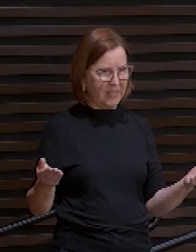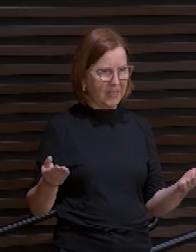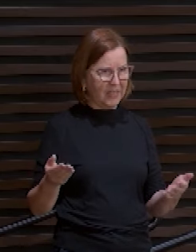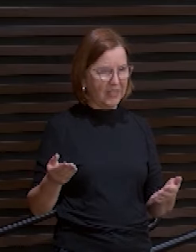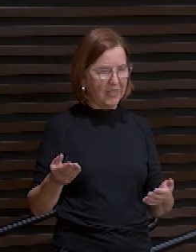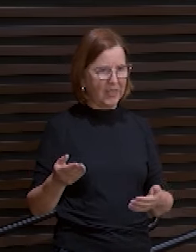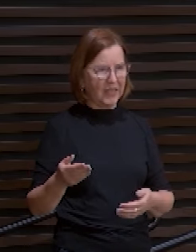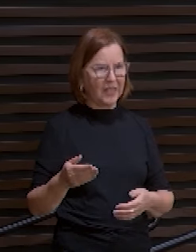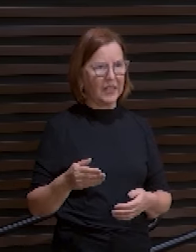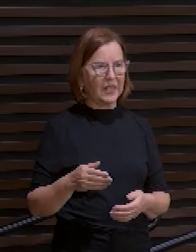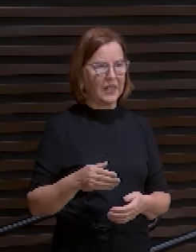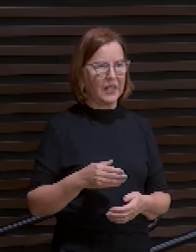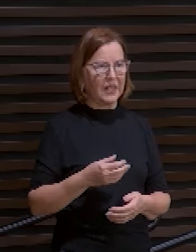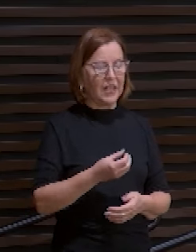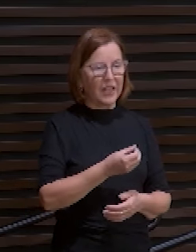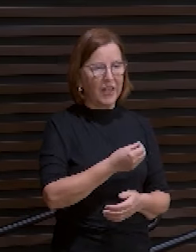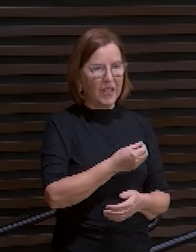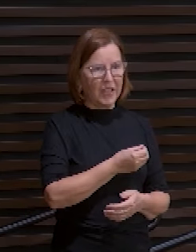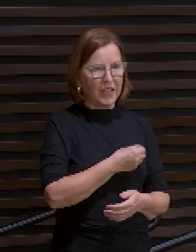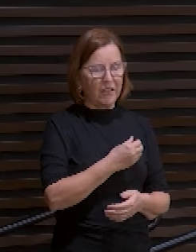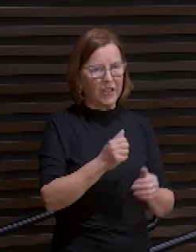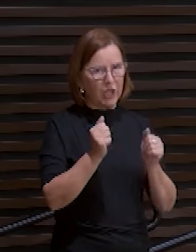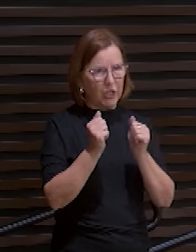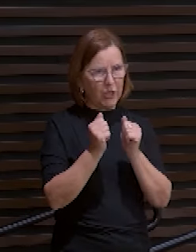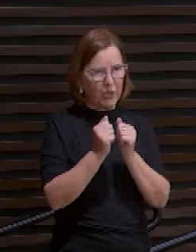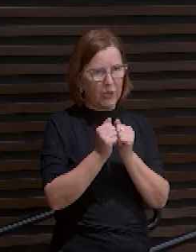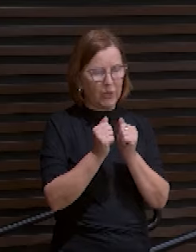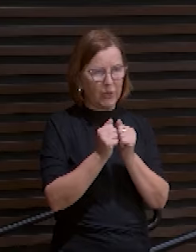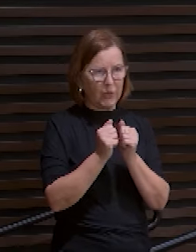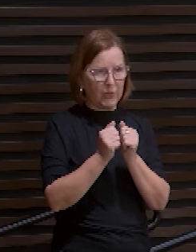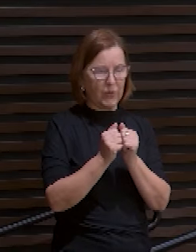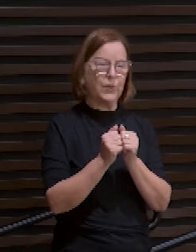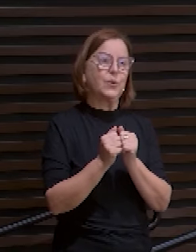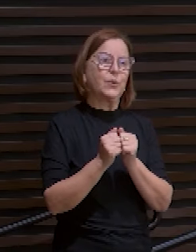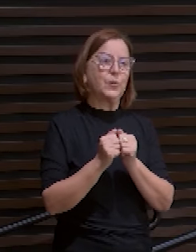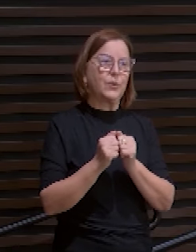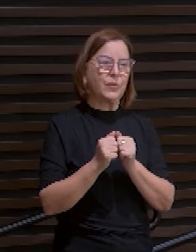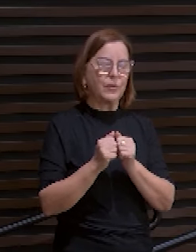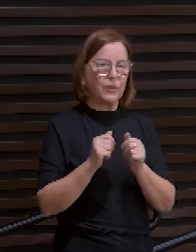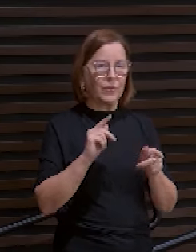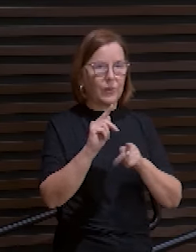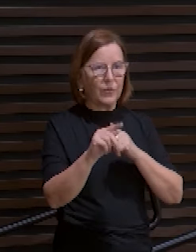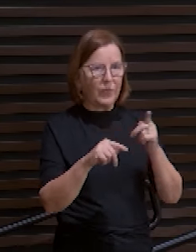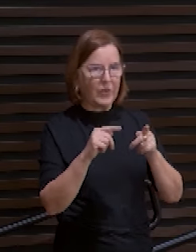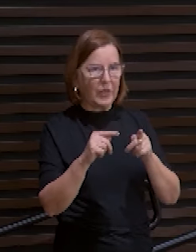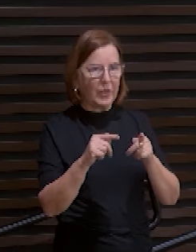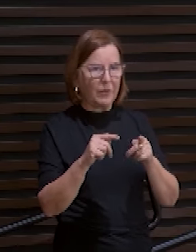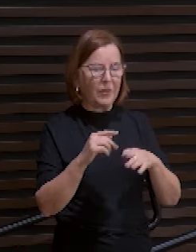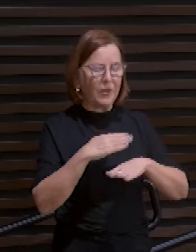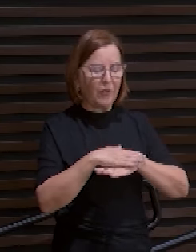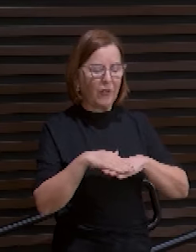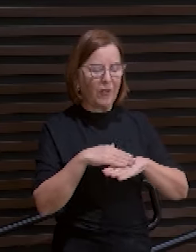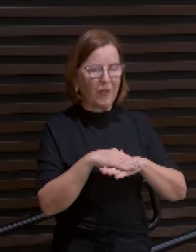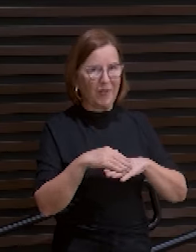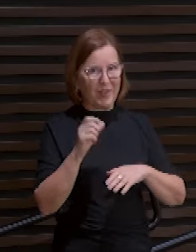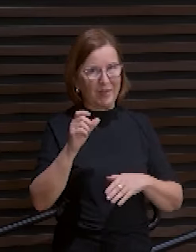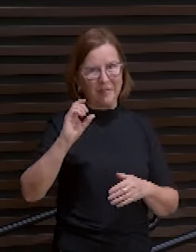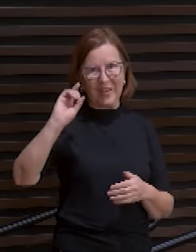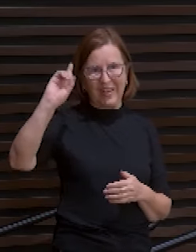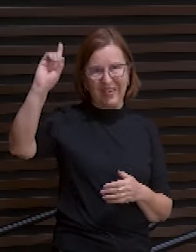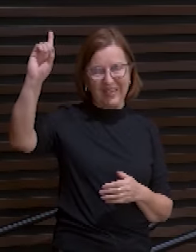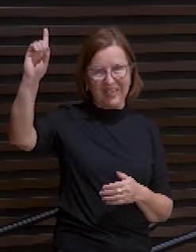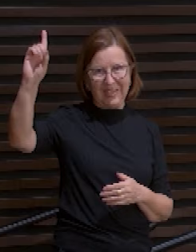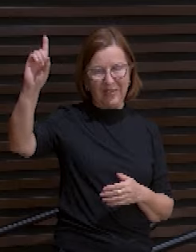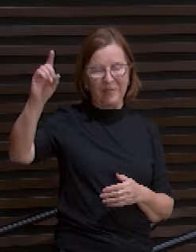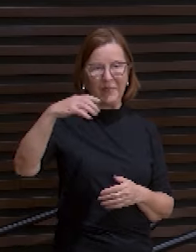aquele que você se relaciona você tem conversado sobre a palavra de Deus o